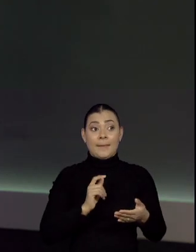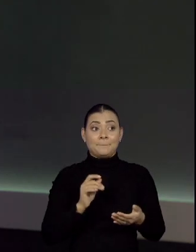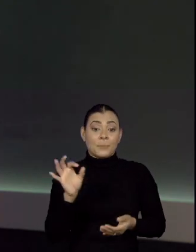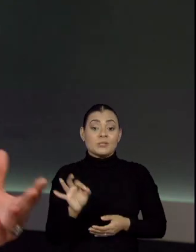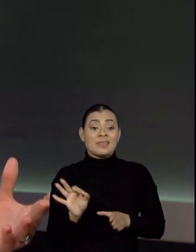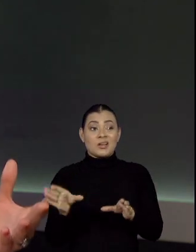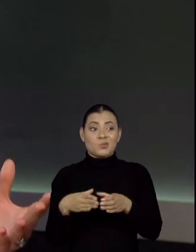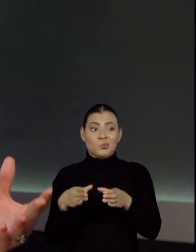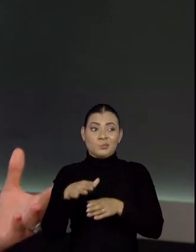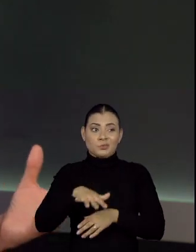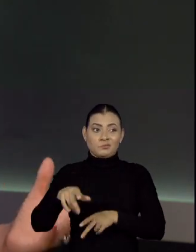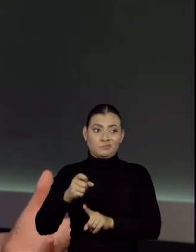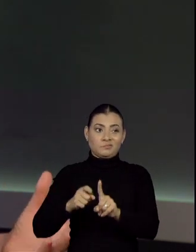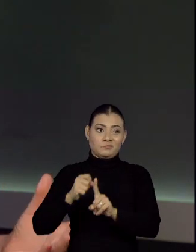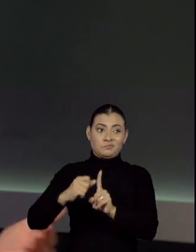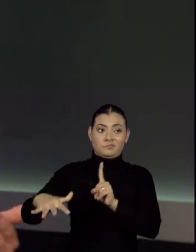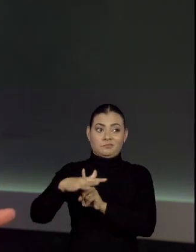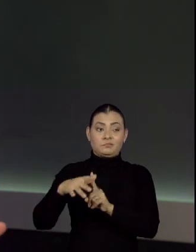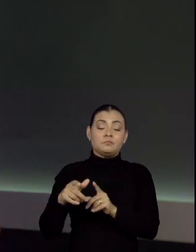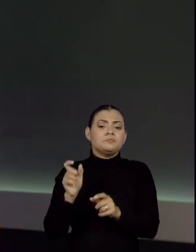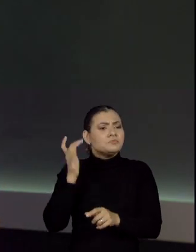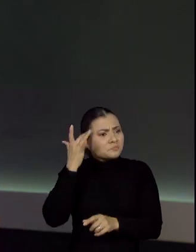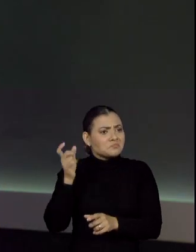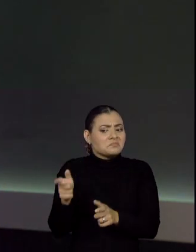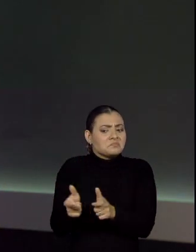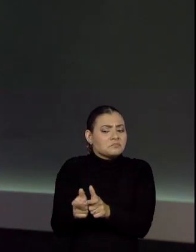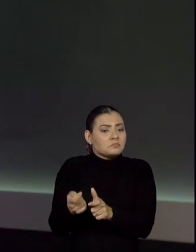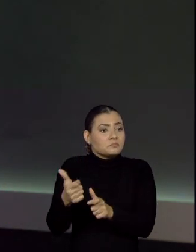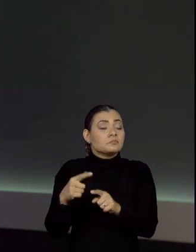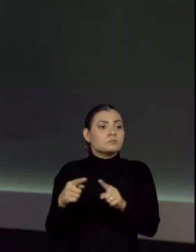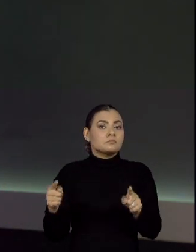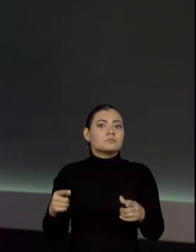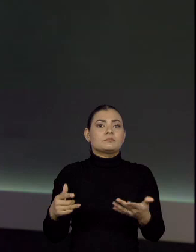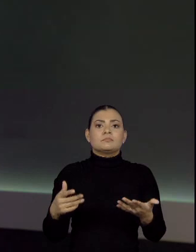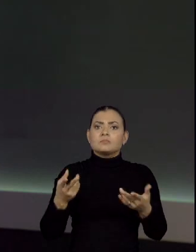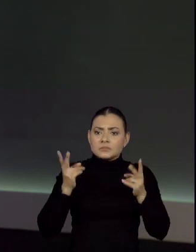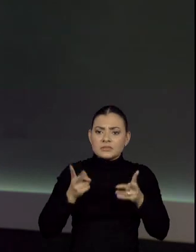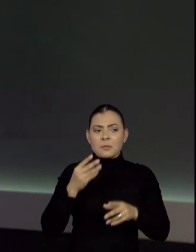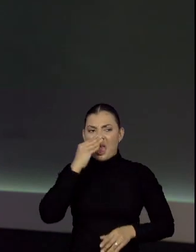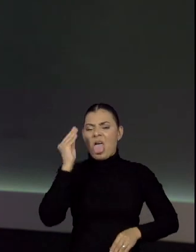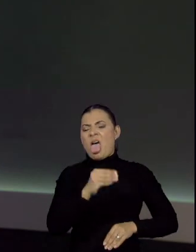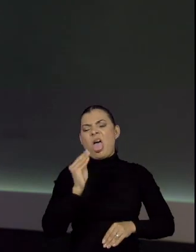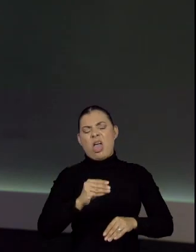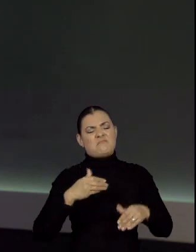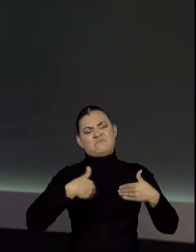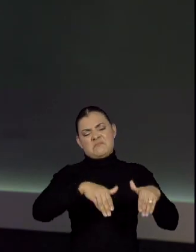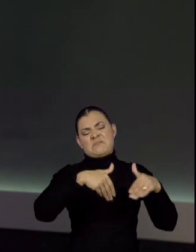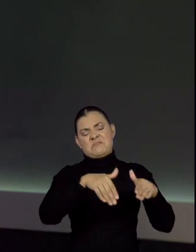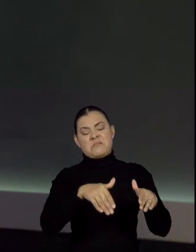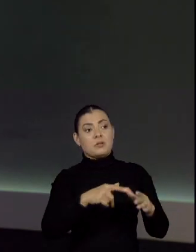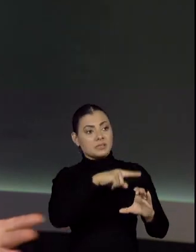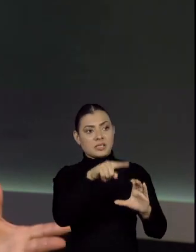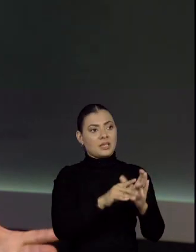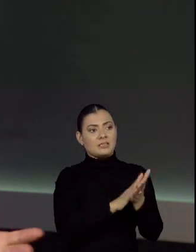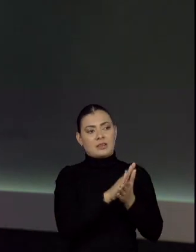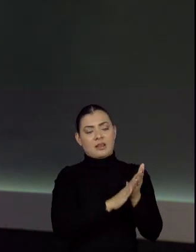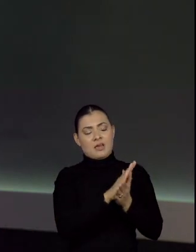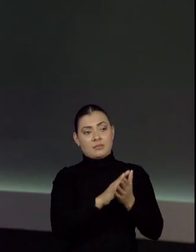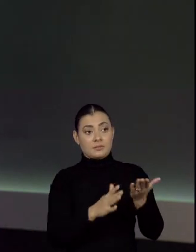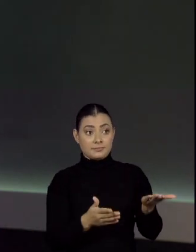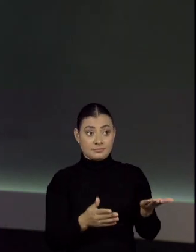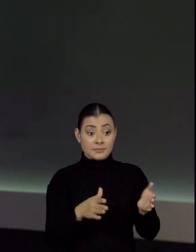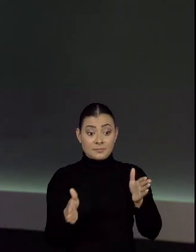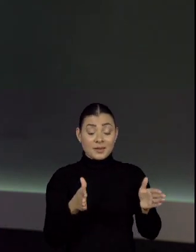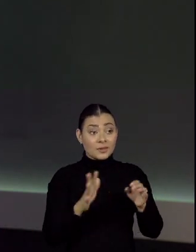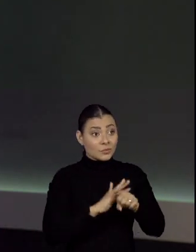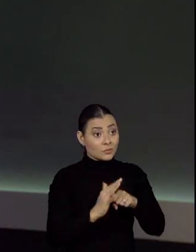população, que eu acho que talvez seja pequena, mas é bastante ruidosa, nega a importância da ciência? E lembrando que a gente está no